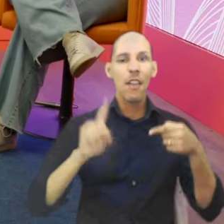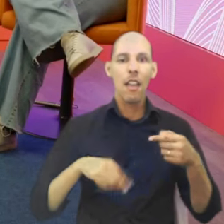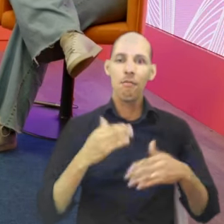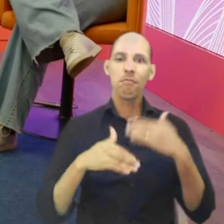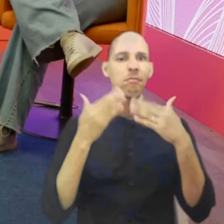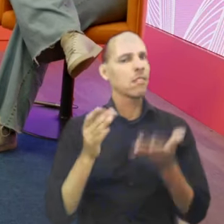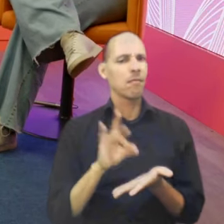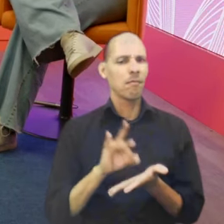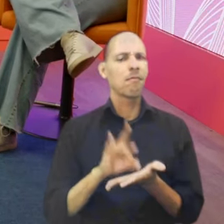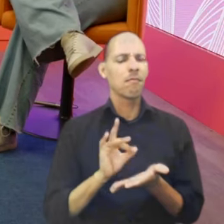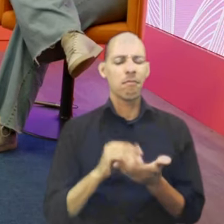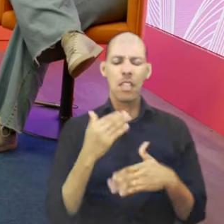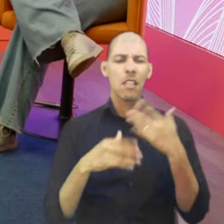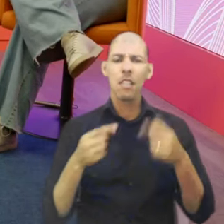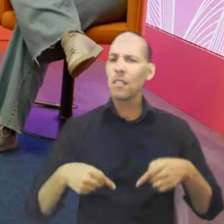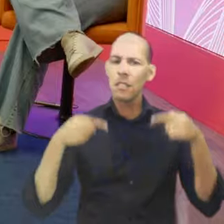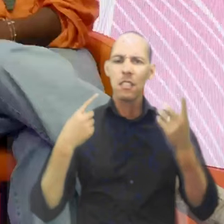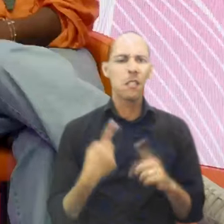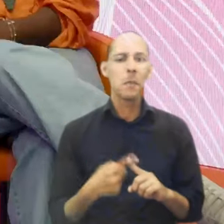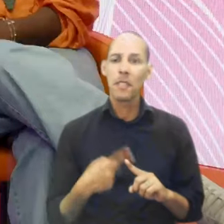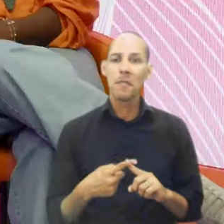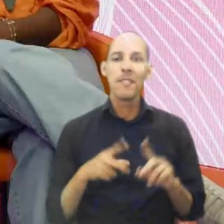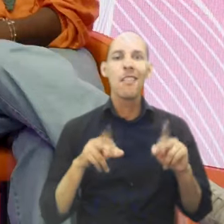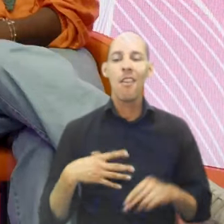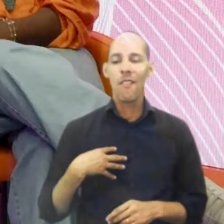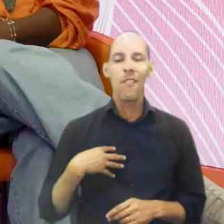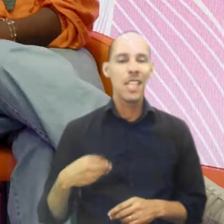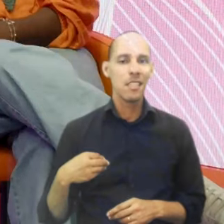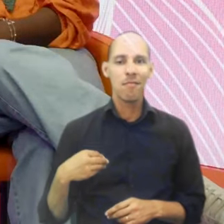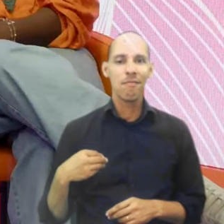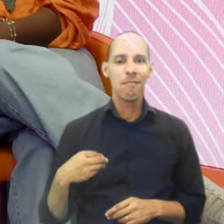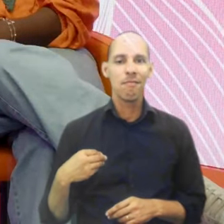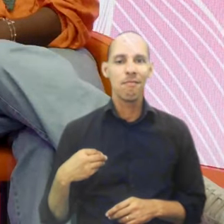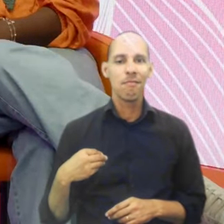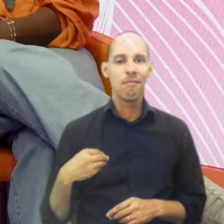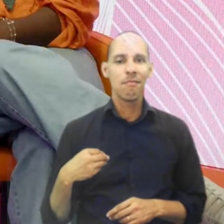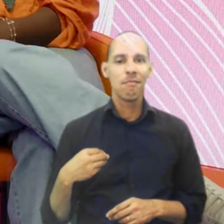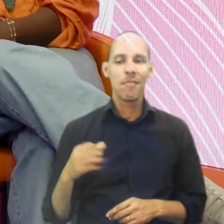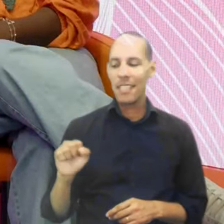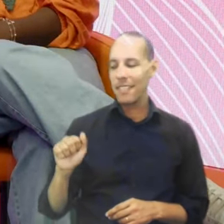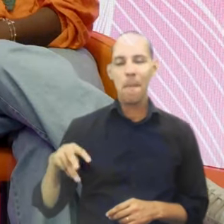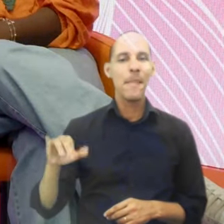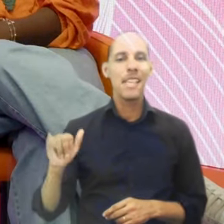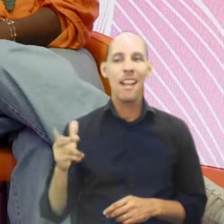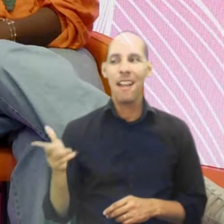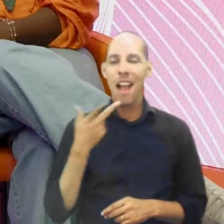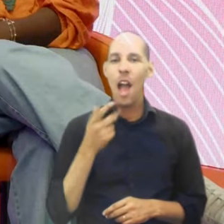crescer. Crescer é muito desafiador, porque é que nem filho, sabe? Quando a Samira trouxe aqui, poxa,